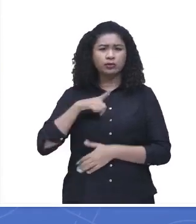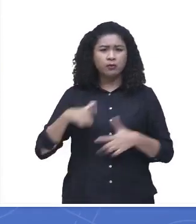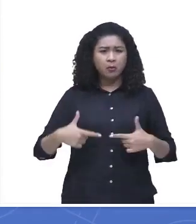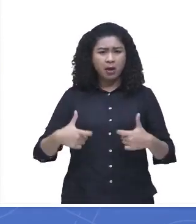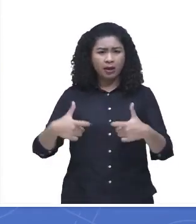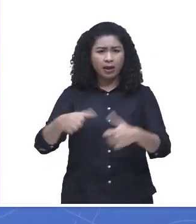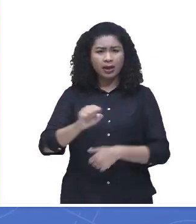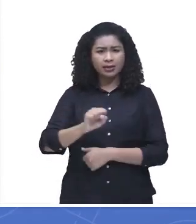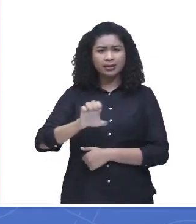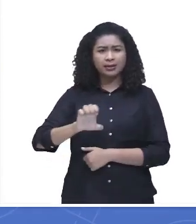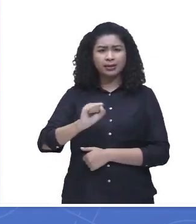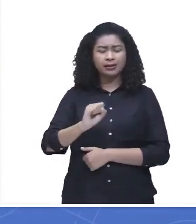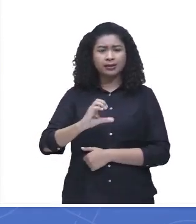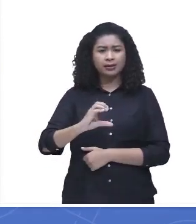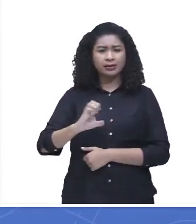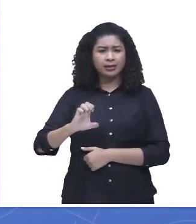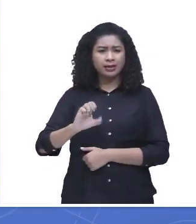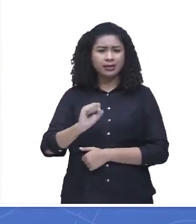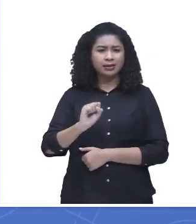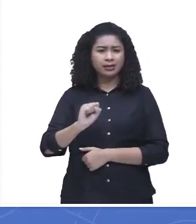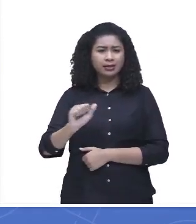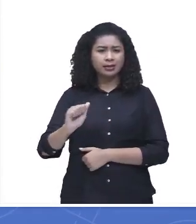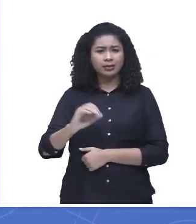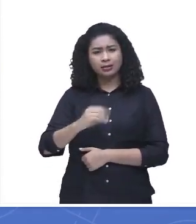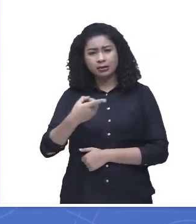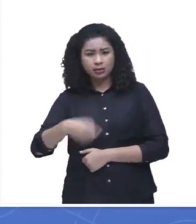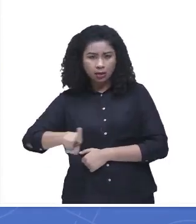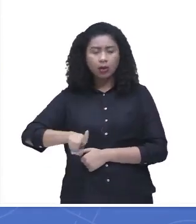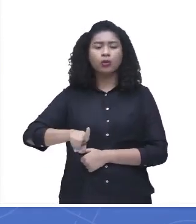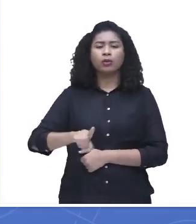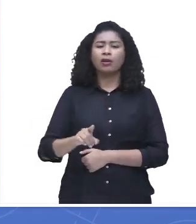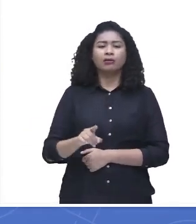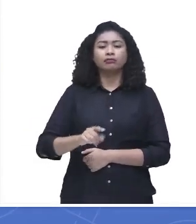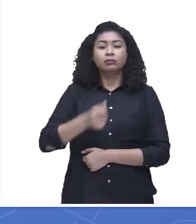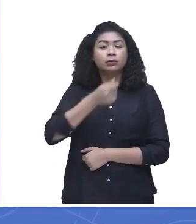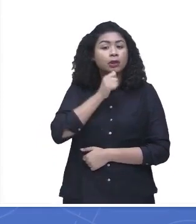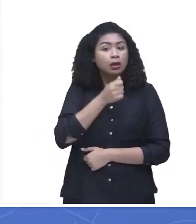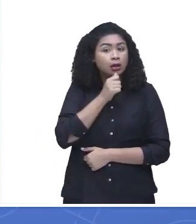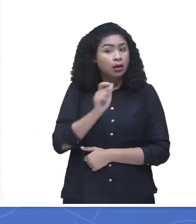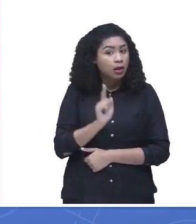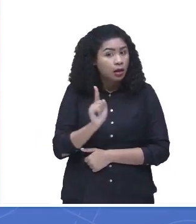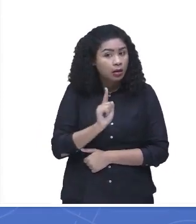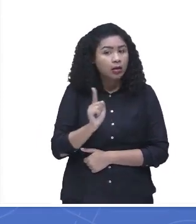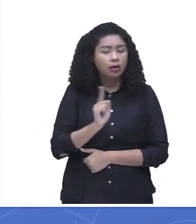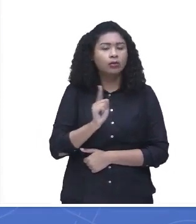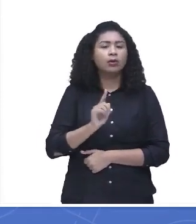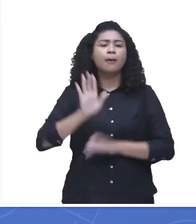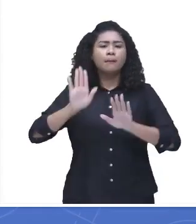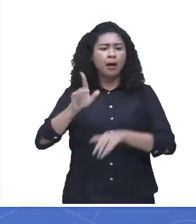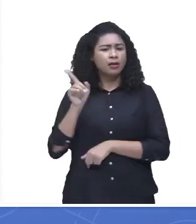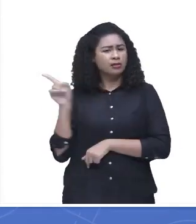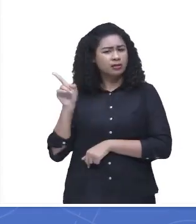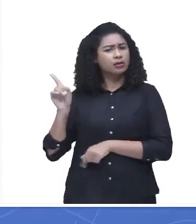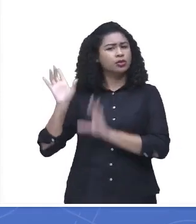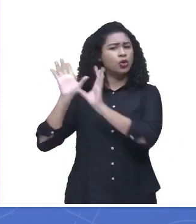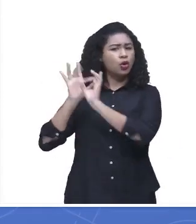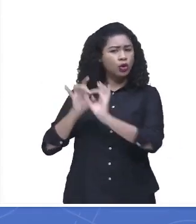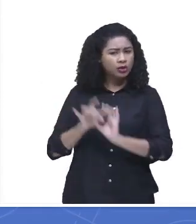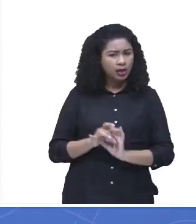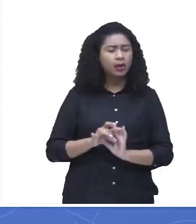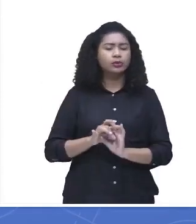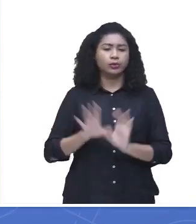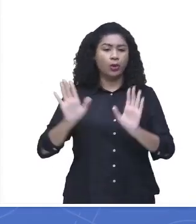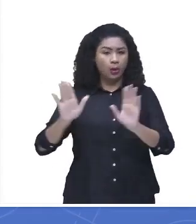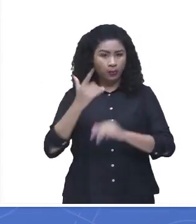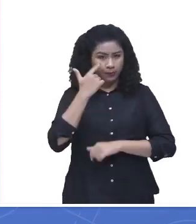anexação da metade do território antes pertencente ao México, ainda não vai ser essa política. Porém, nesse contexto